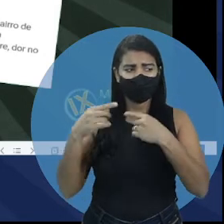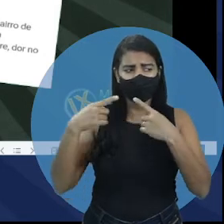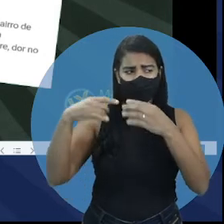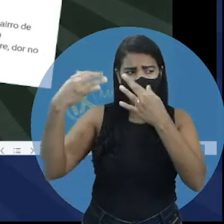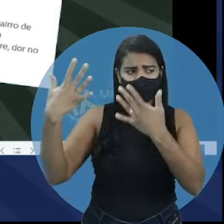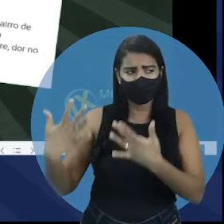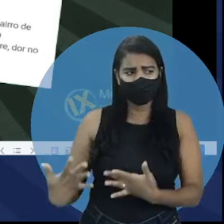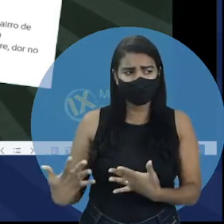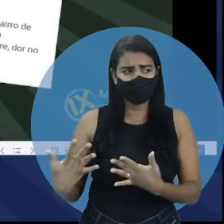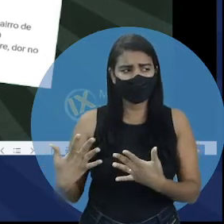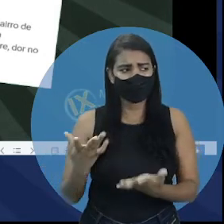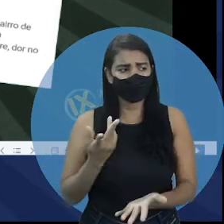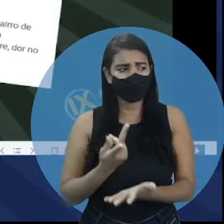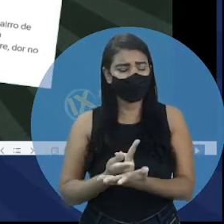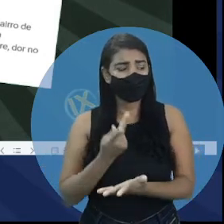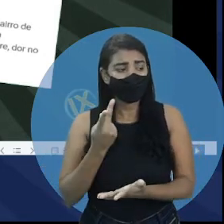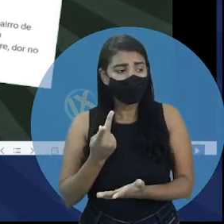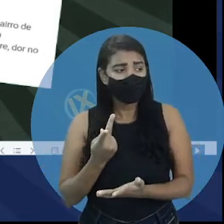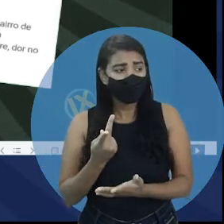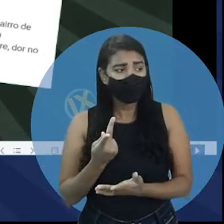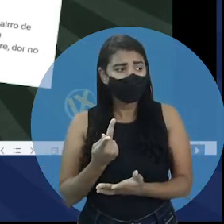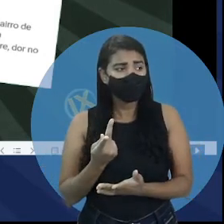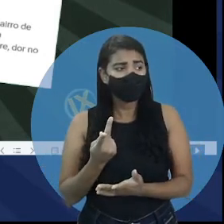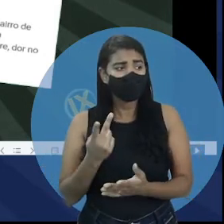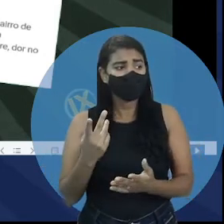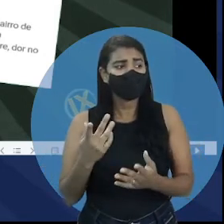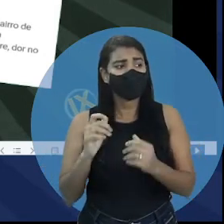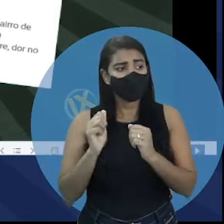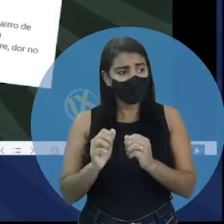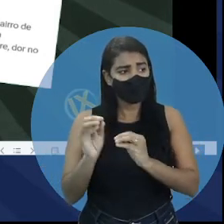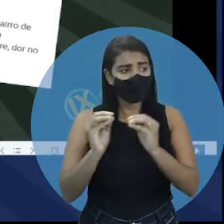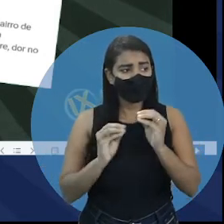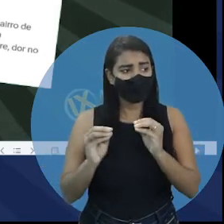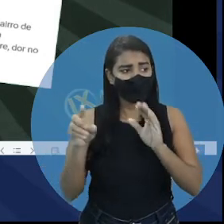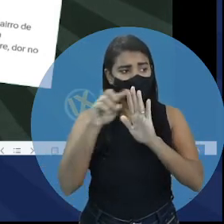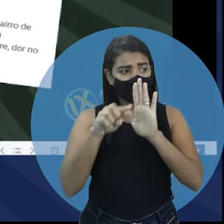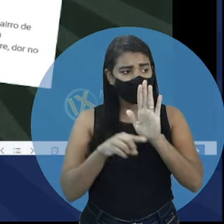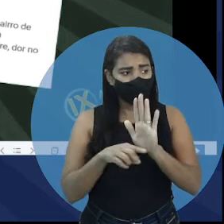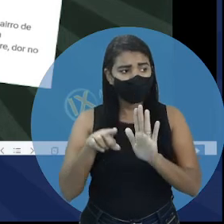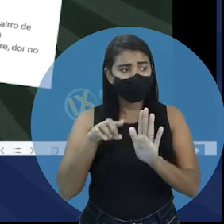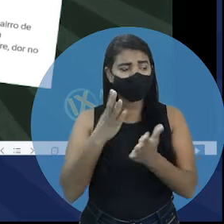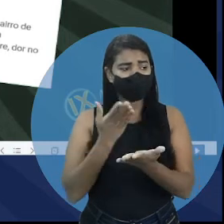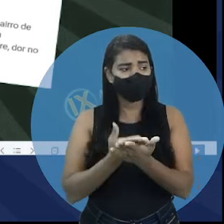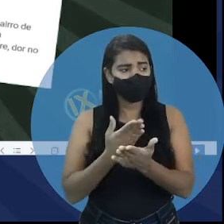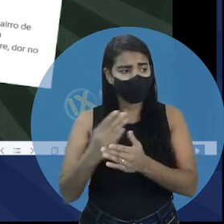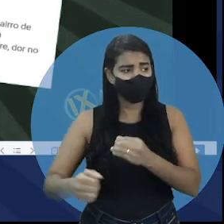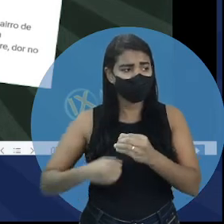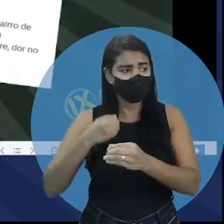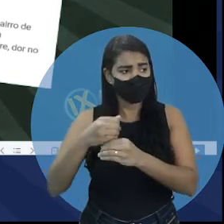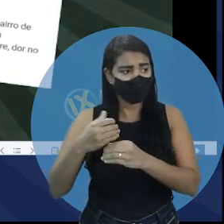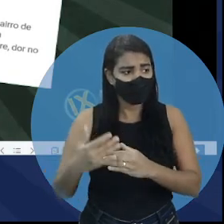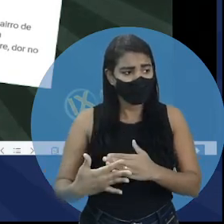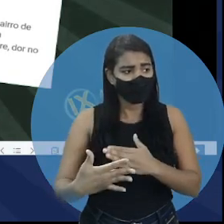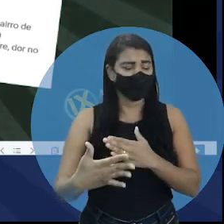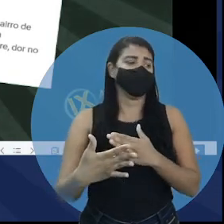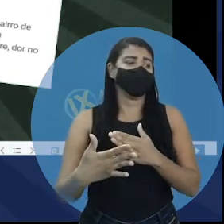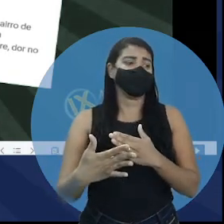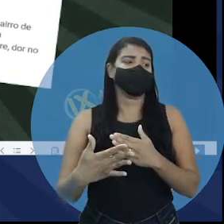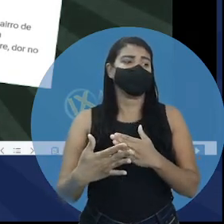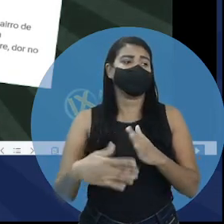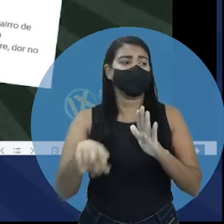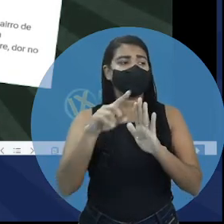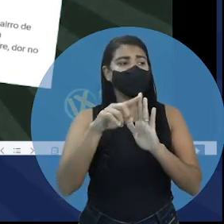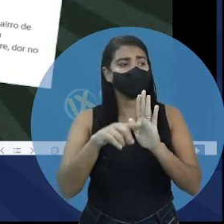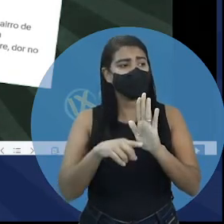sobre o assunto e chegamos à conclusão que a gente poderia direcionar nossas pesquisas do ano para se debruçar